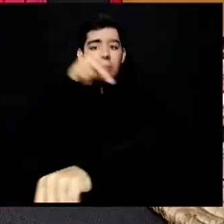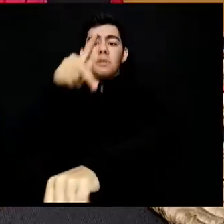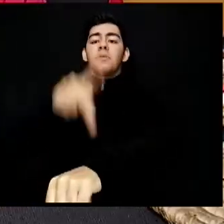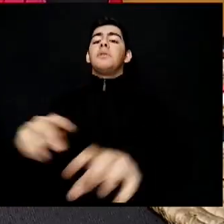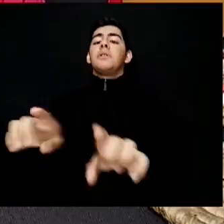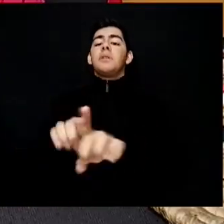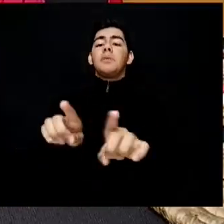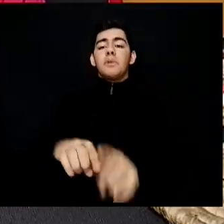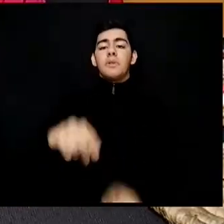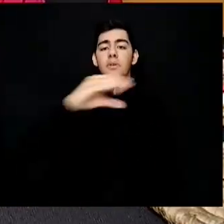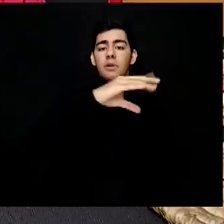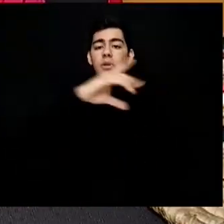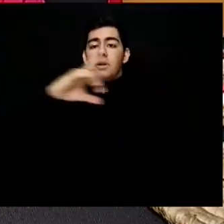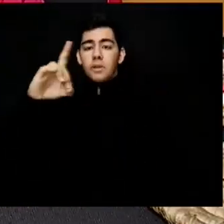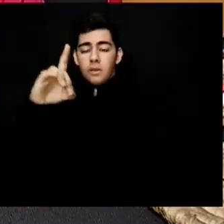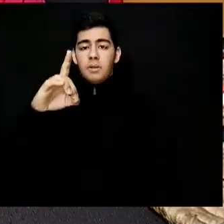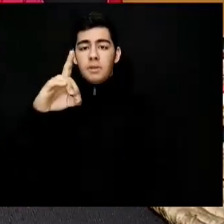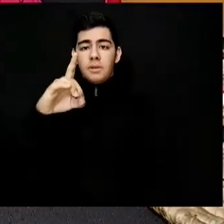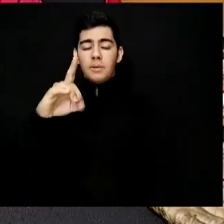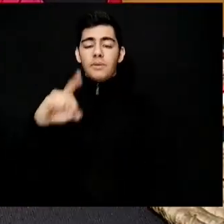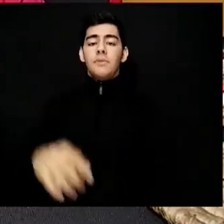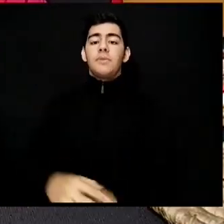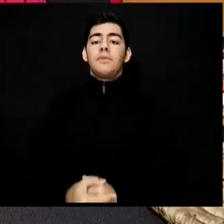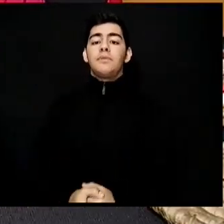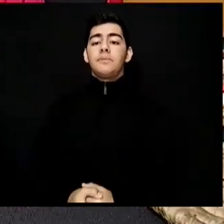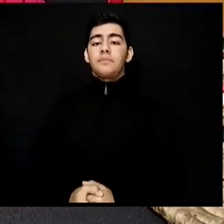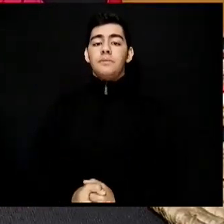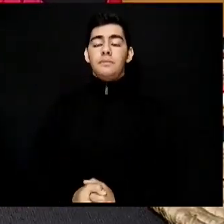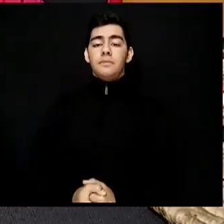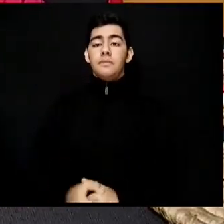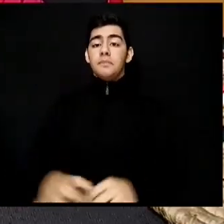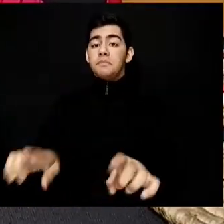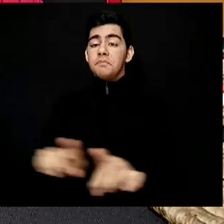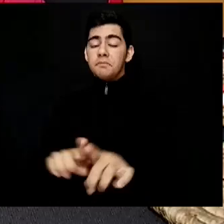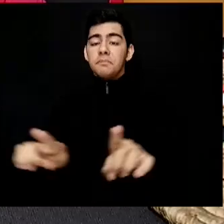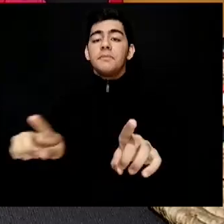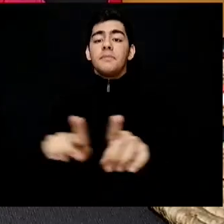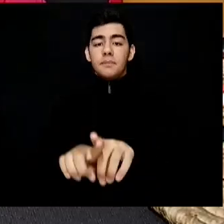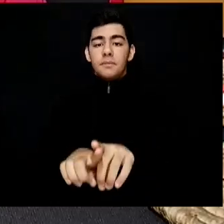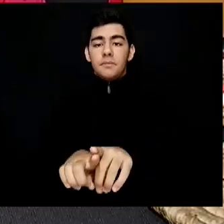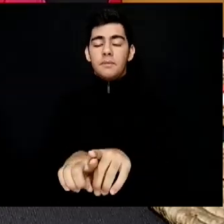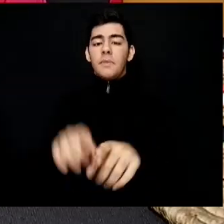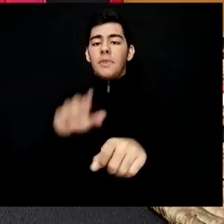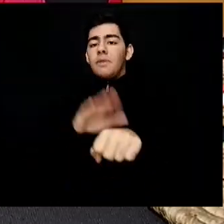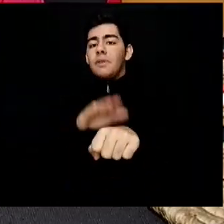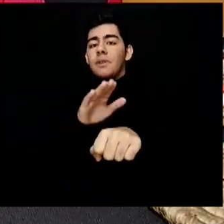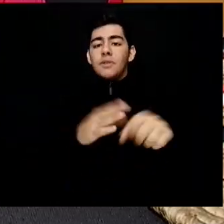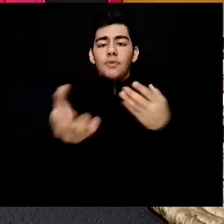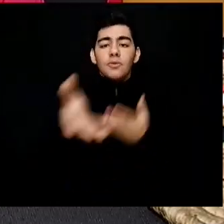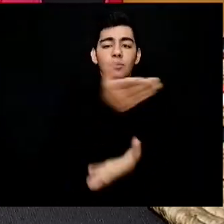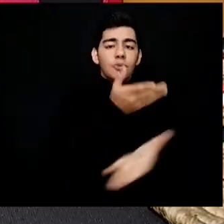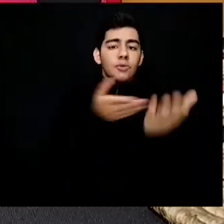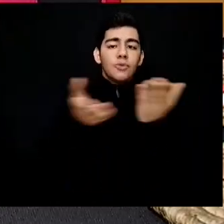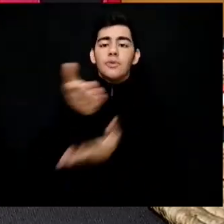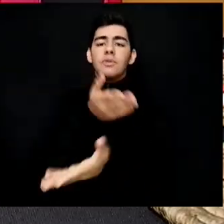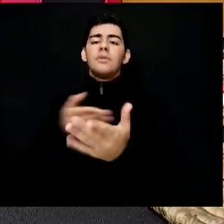pedagógica e a partir das vivências, das trocas, né, tive várias inspirações. E